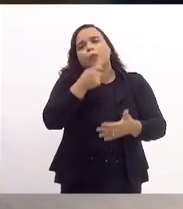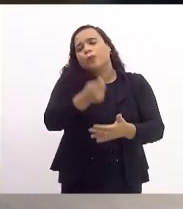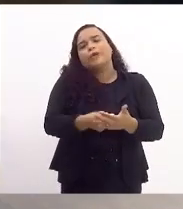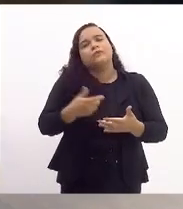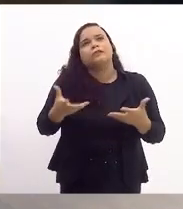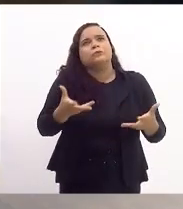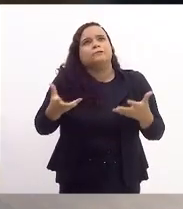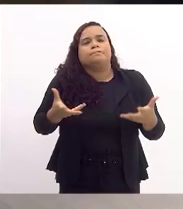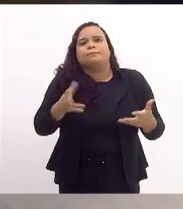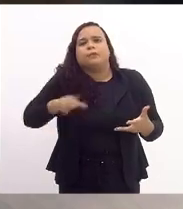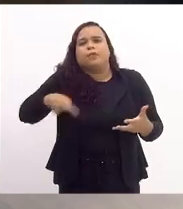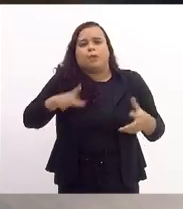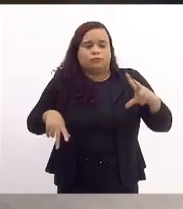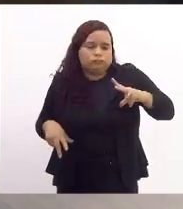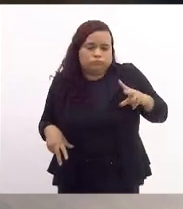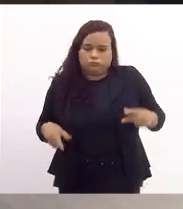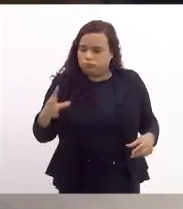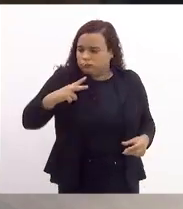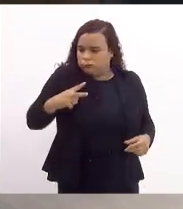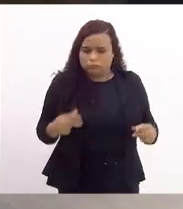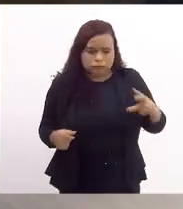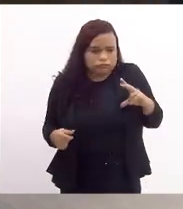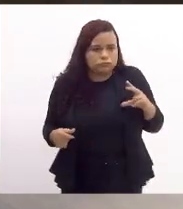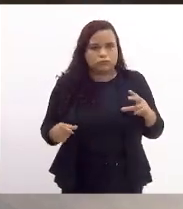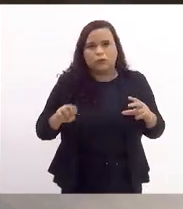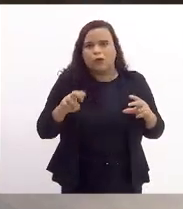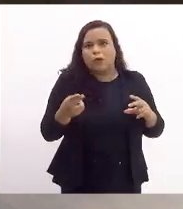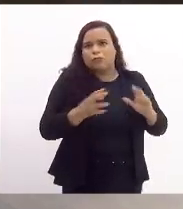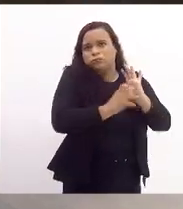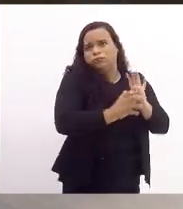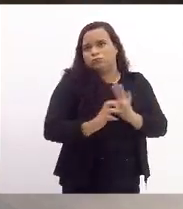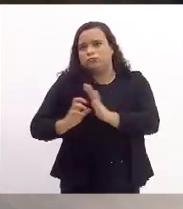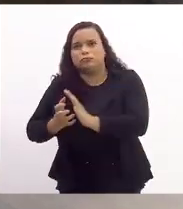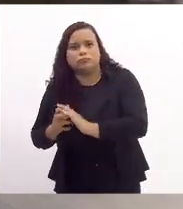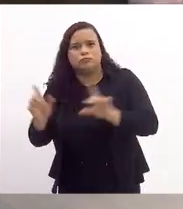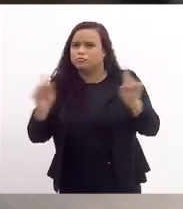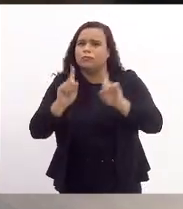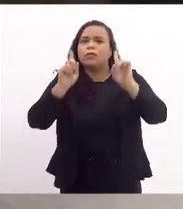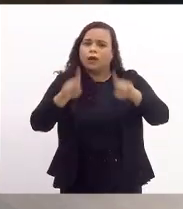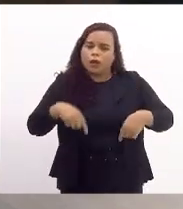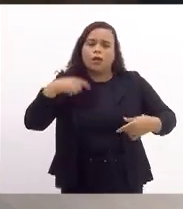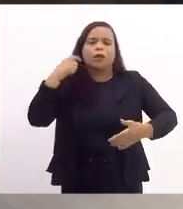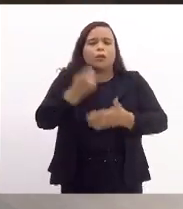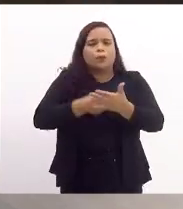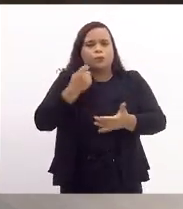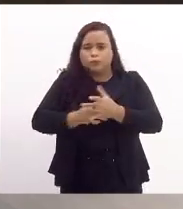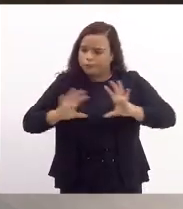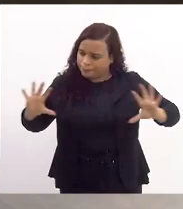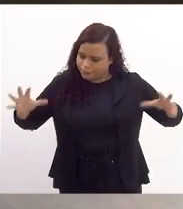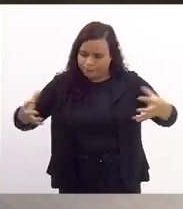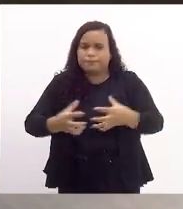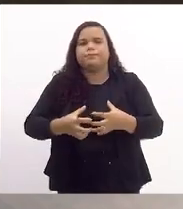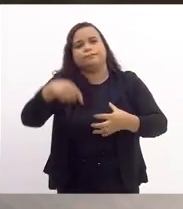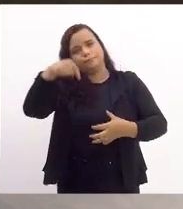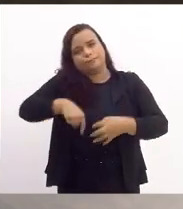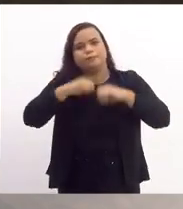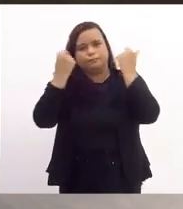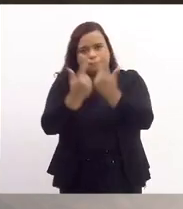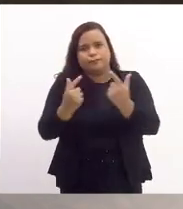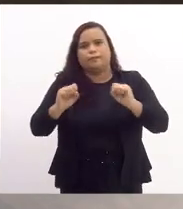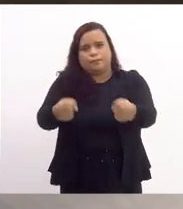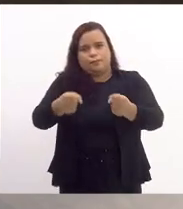de individualidades ou de individualizam última luta coletiva feita por esta casa